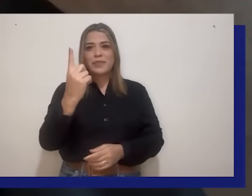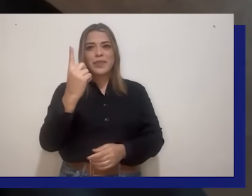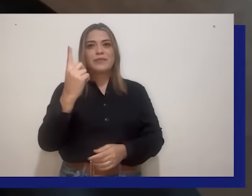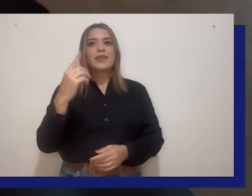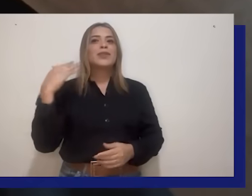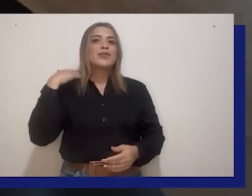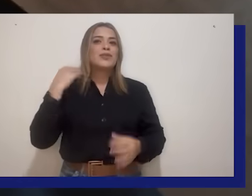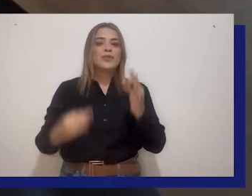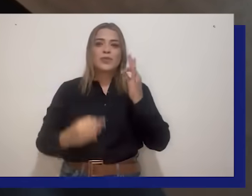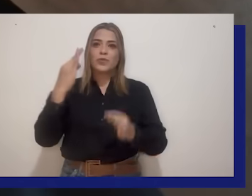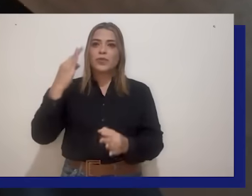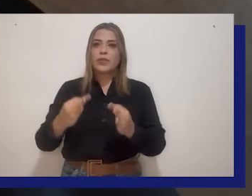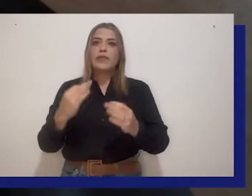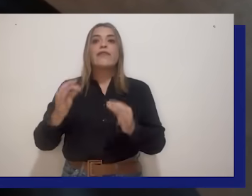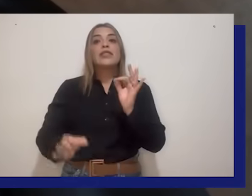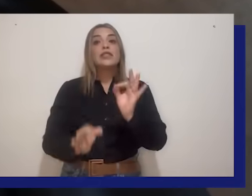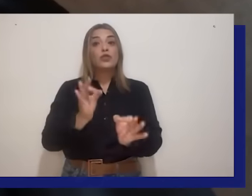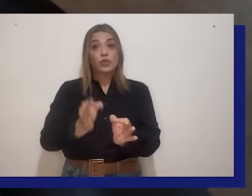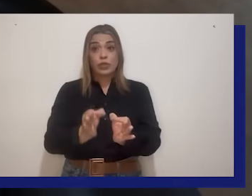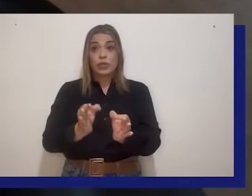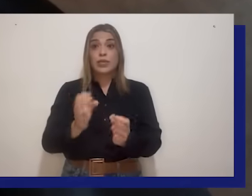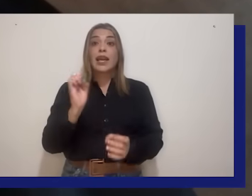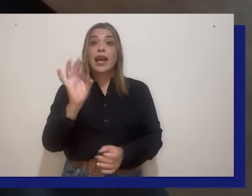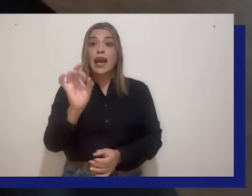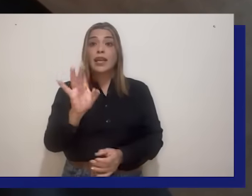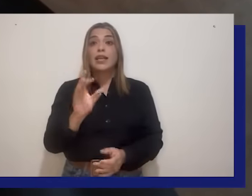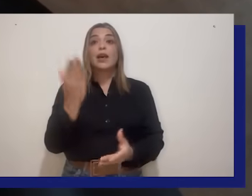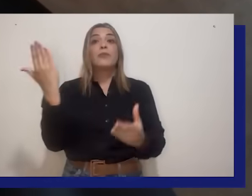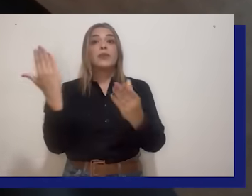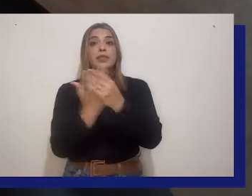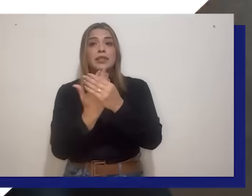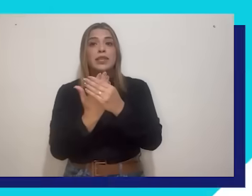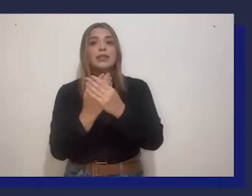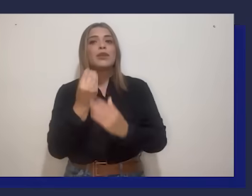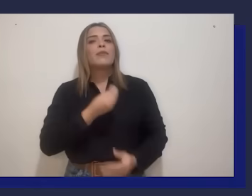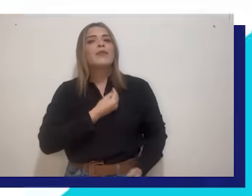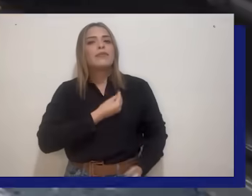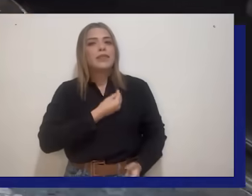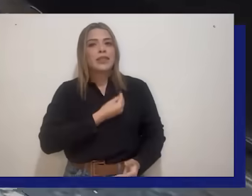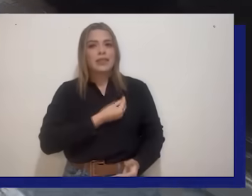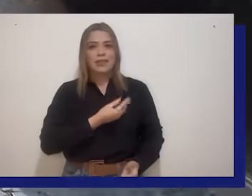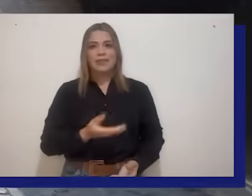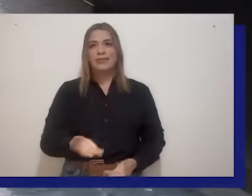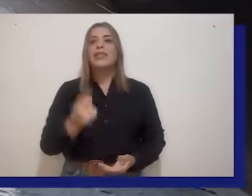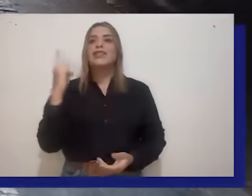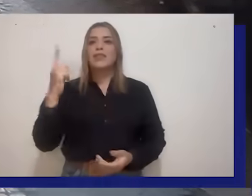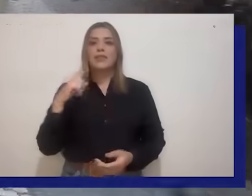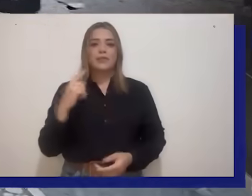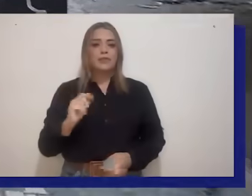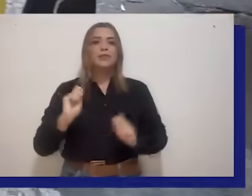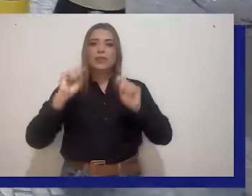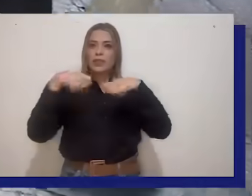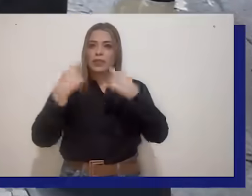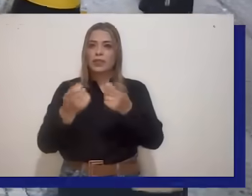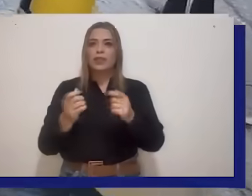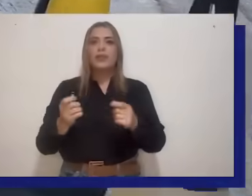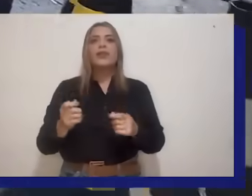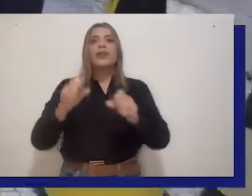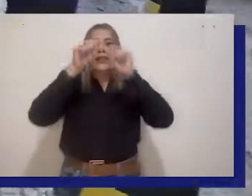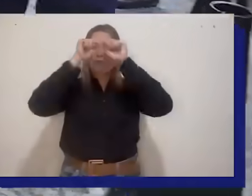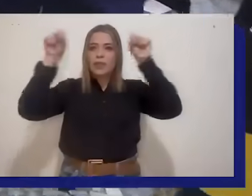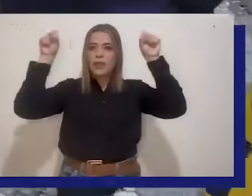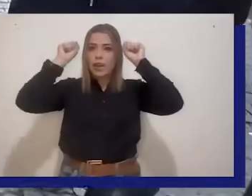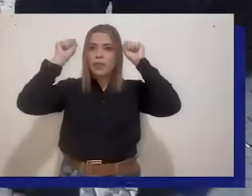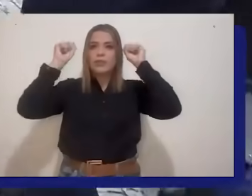e sabendo que cada processo é uma vida que depende de nós. TJRJ entrega cadeira de rodas